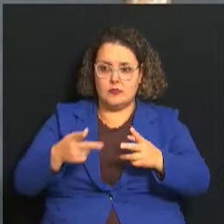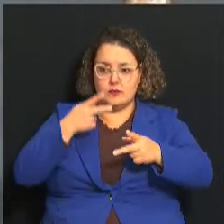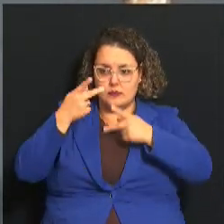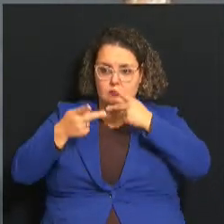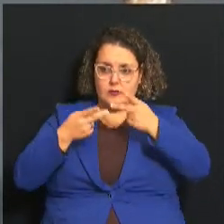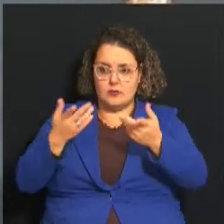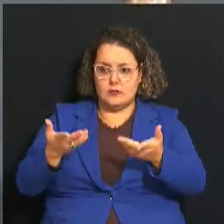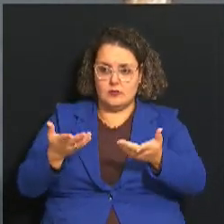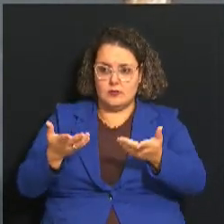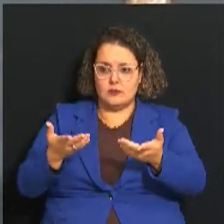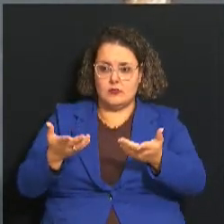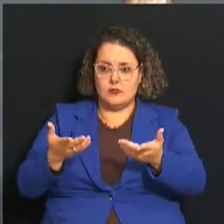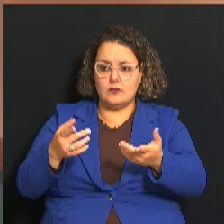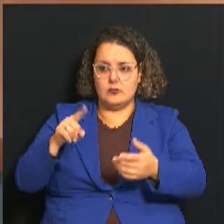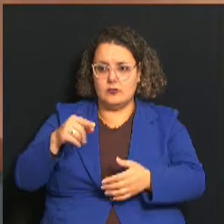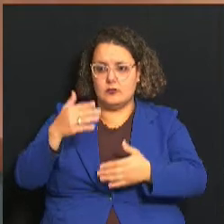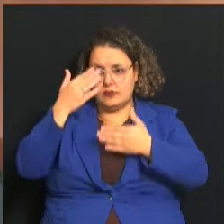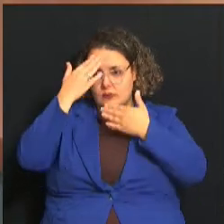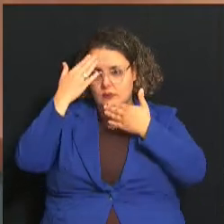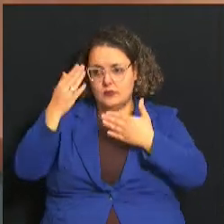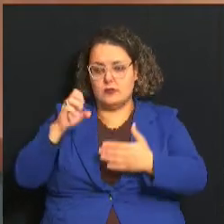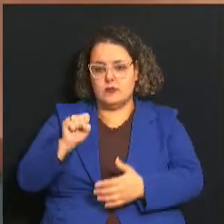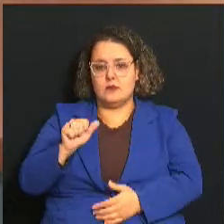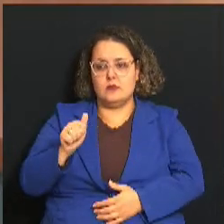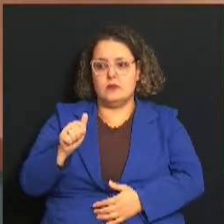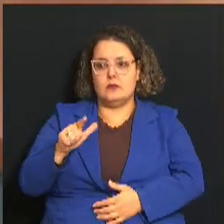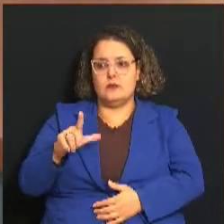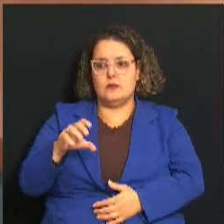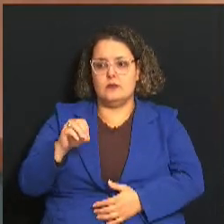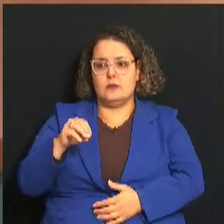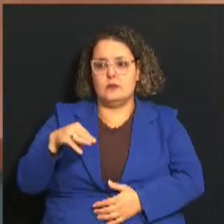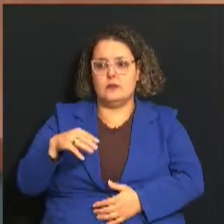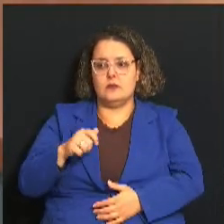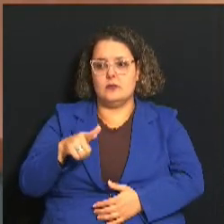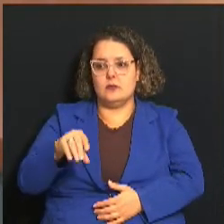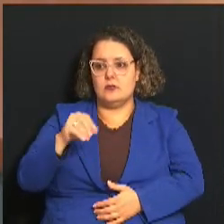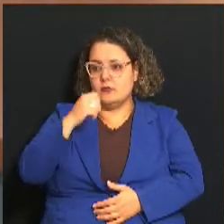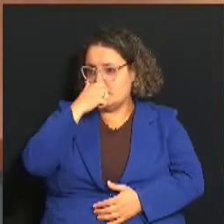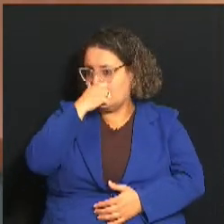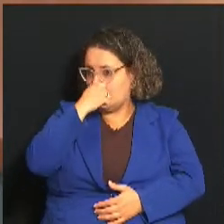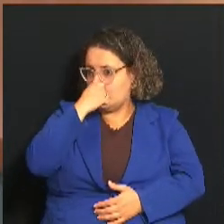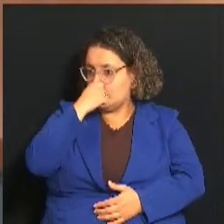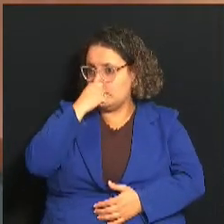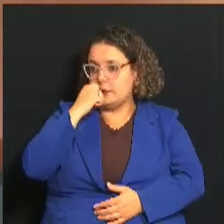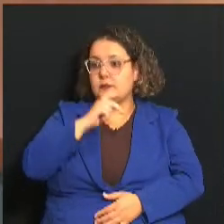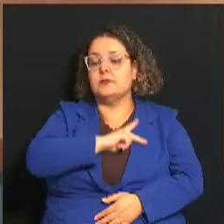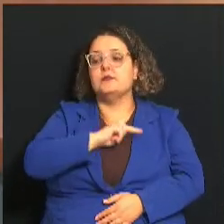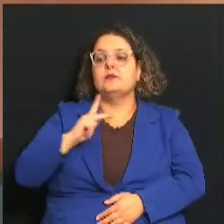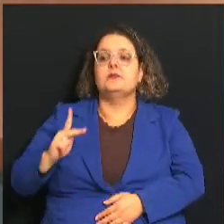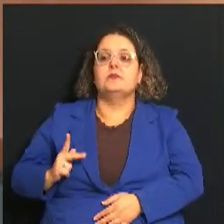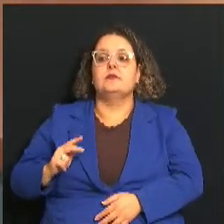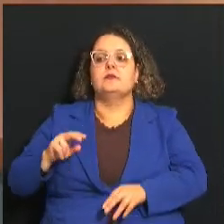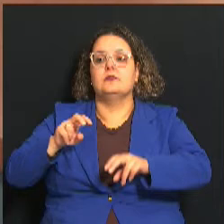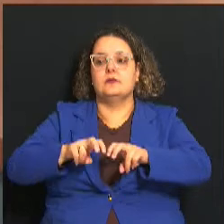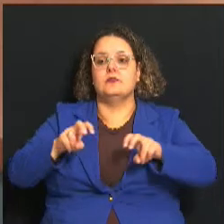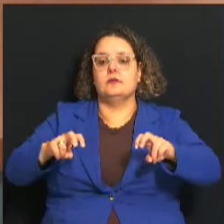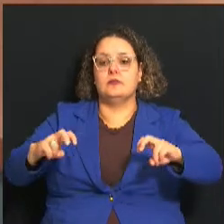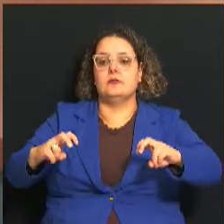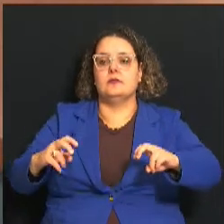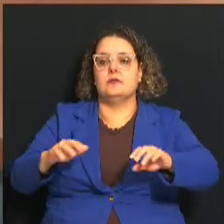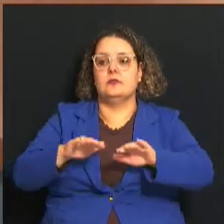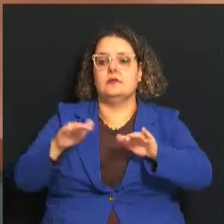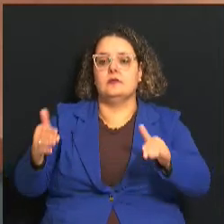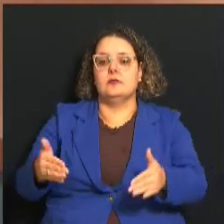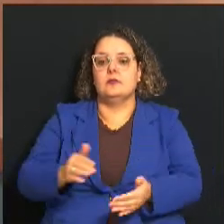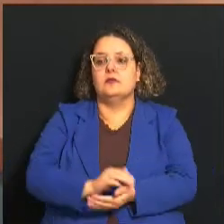assunto. Era isso. Obrigado, Salomão. Eu queria convidar o presidente da casa, se quiser participar da mesa aqui, vereador Zé Carlos.